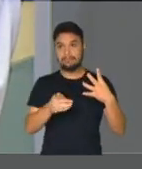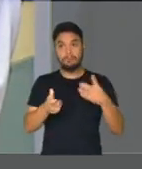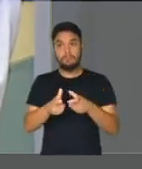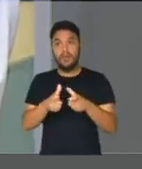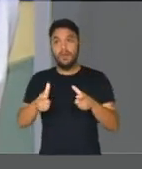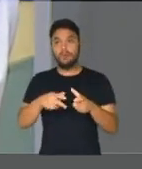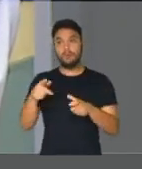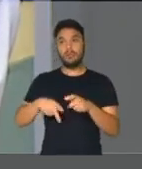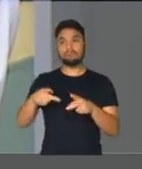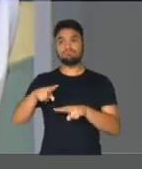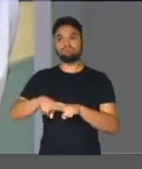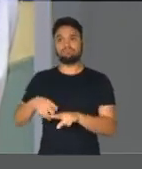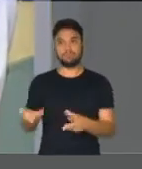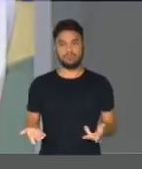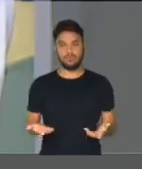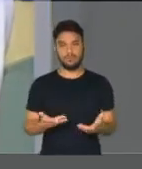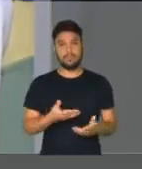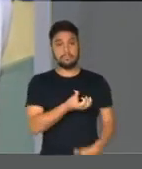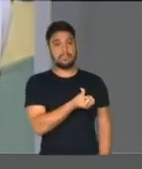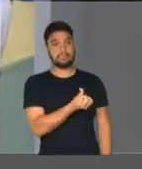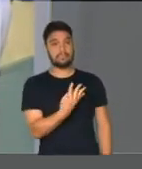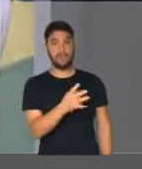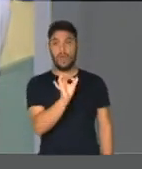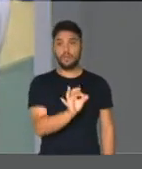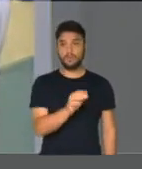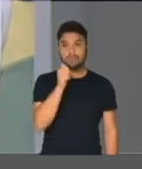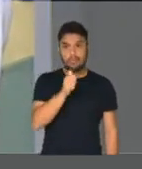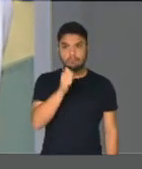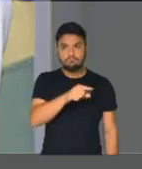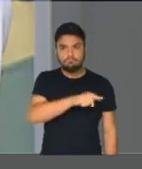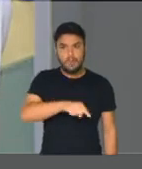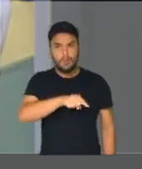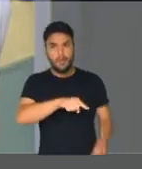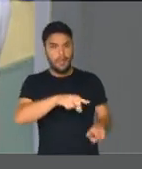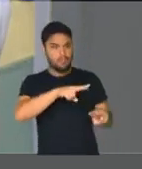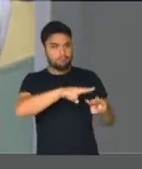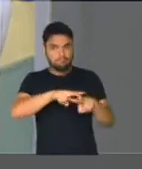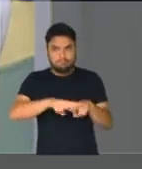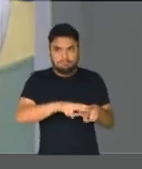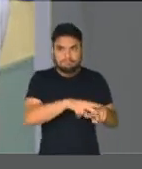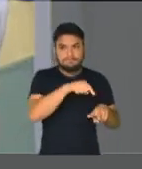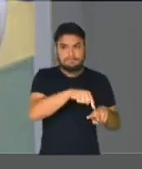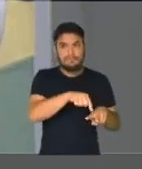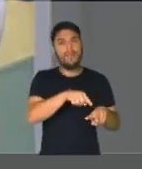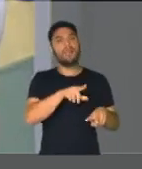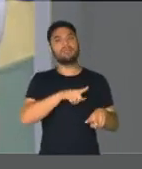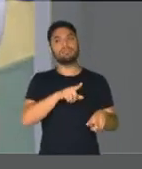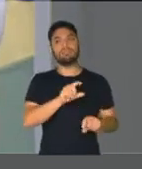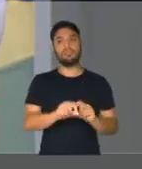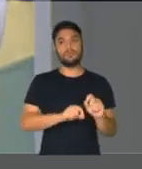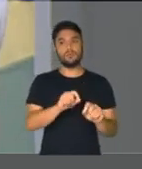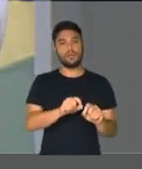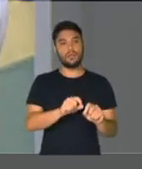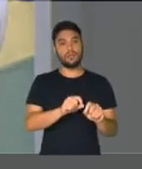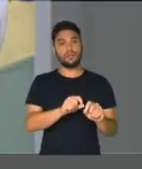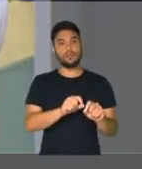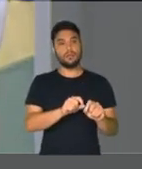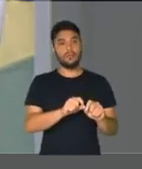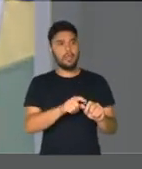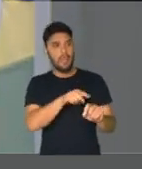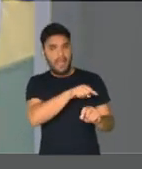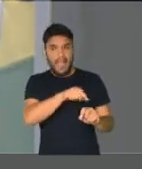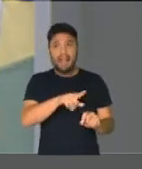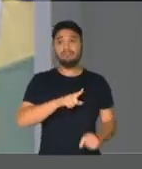aponta que 74% das mulheres encarceradas têm ao menos um